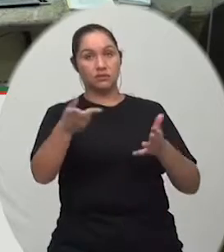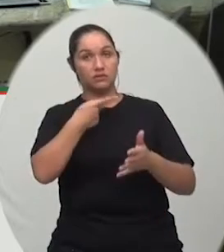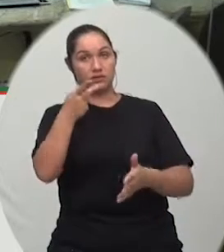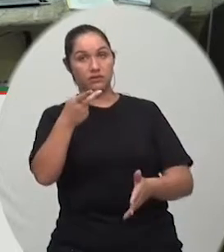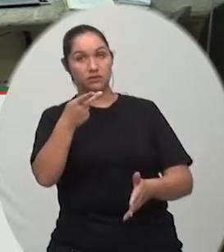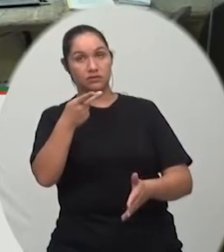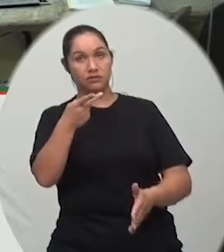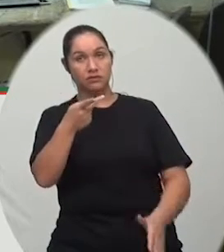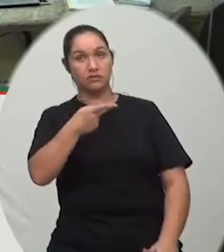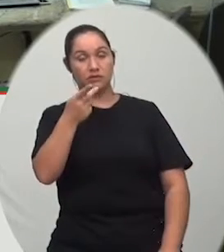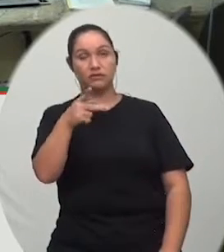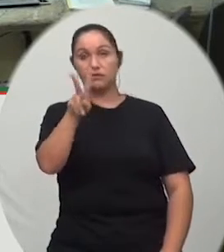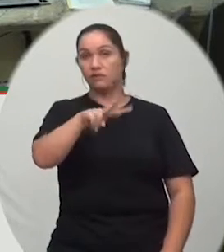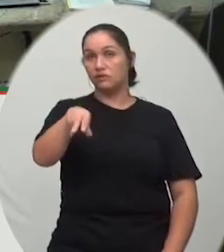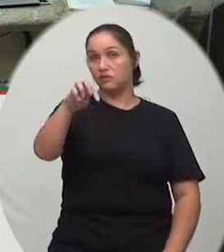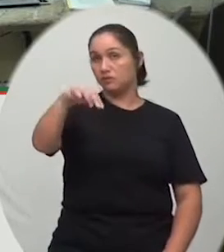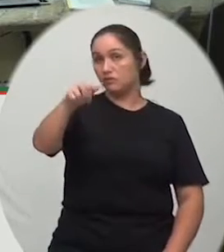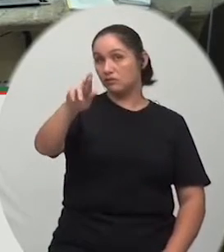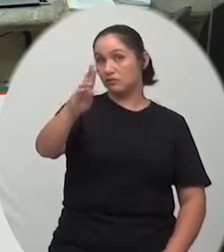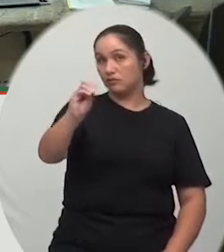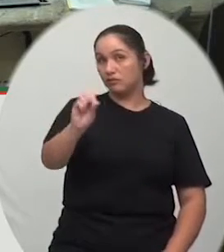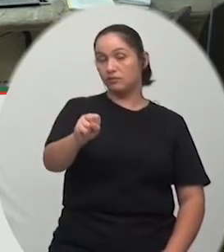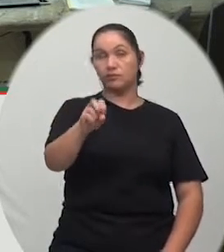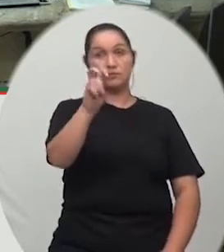Vossa Excelência, dispõe de 5 minutos.